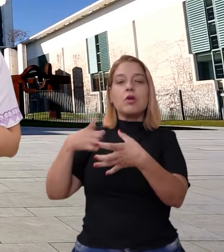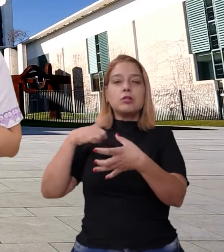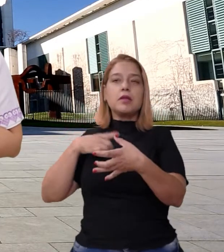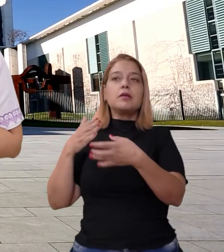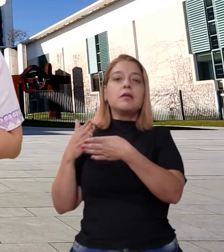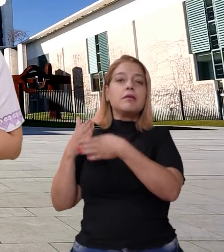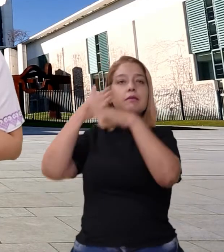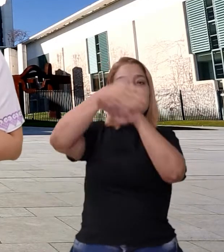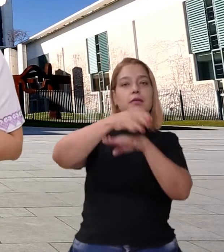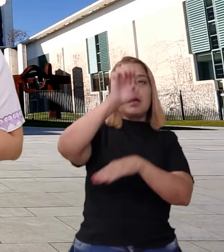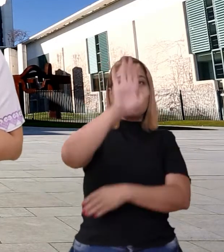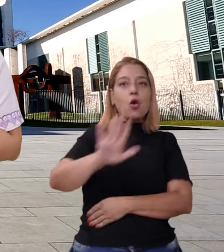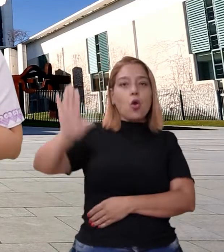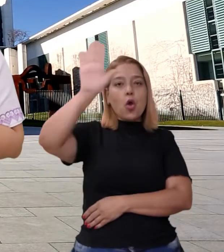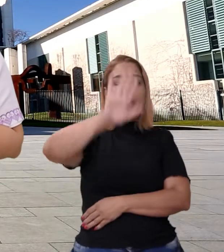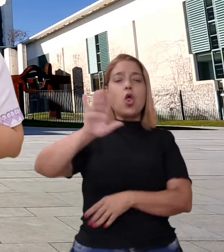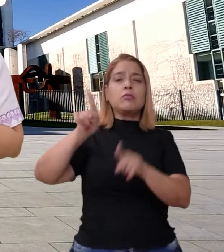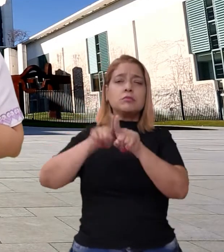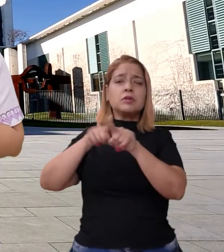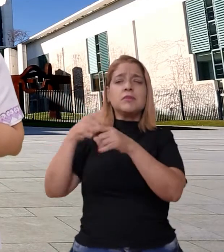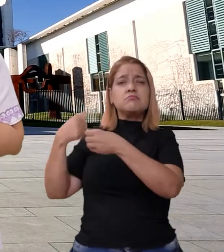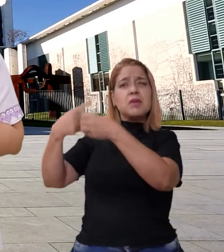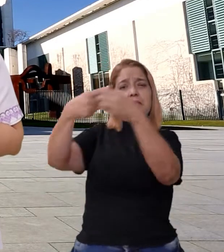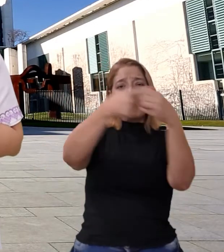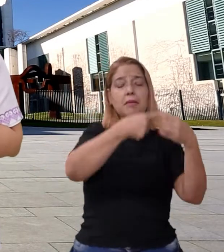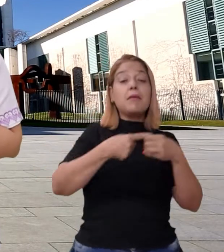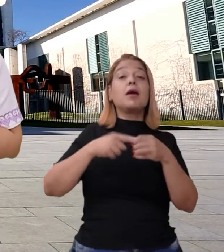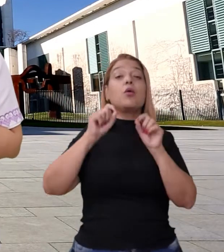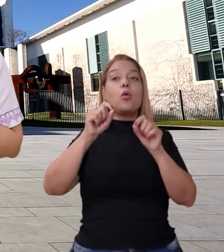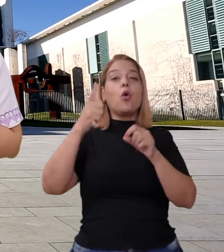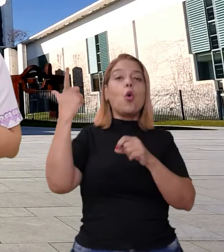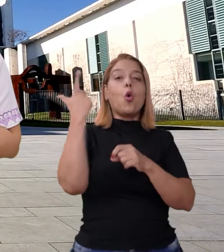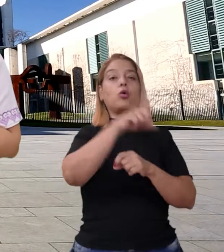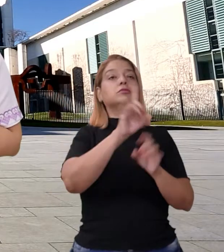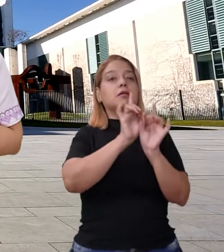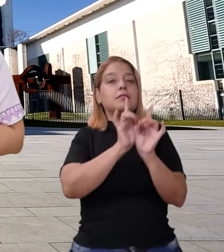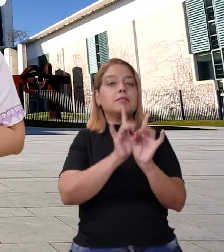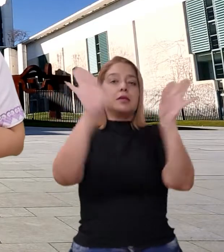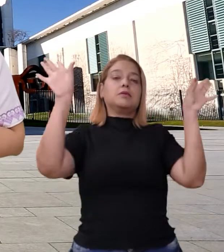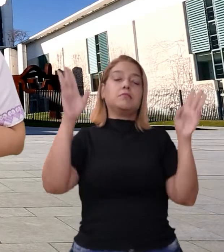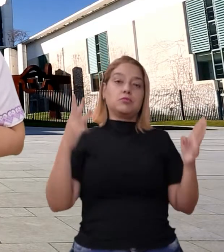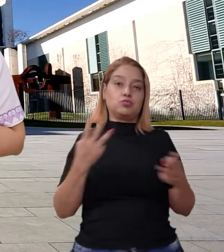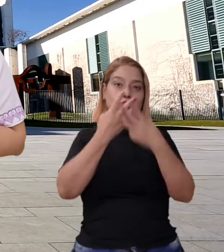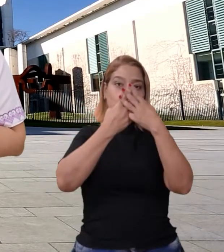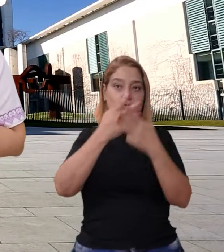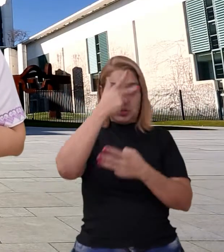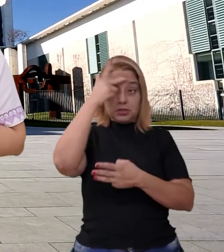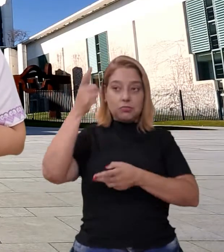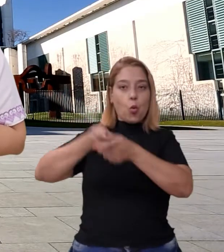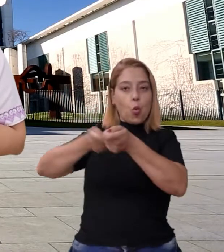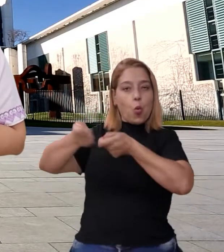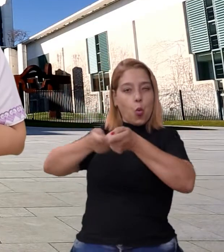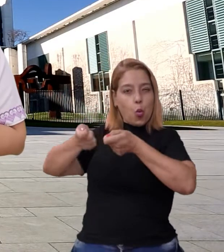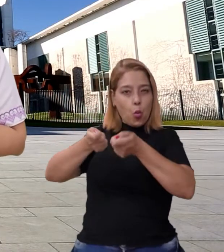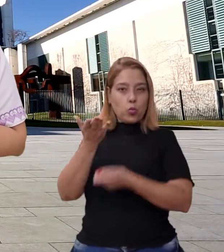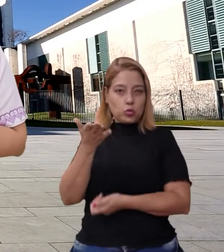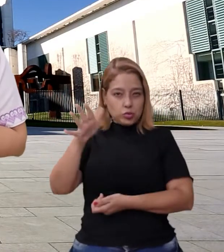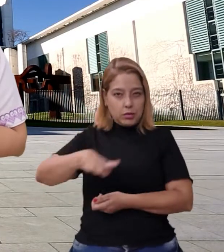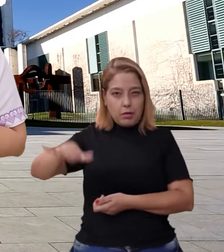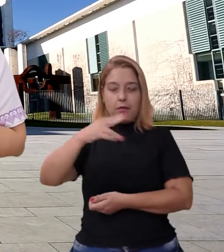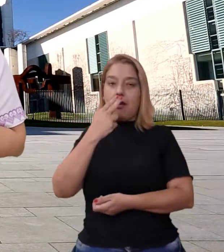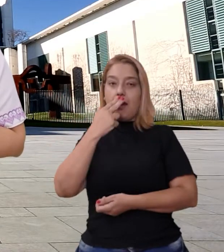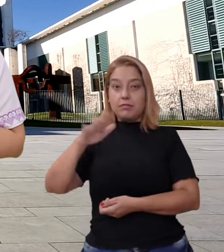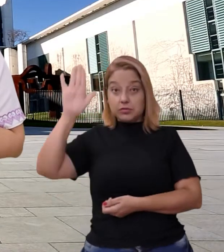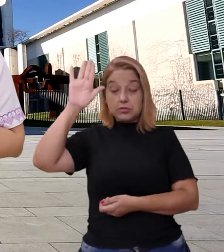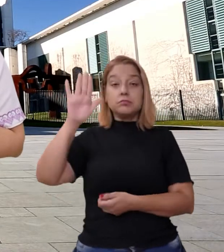pela Europa em uma série de ofensivas, elas libertavam os judeus do controle nazista. Após a guerra, muitos